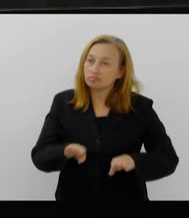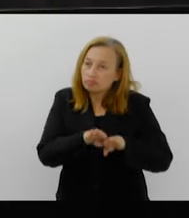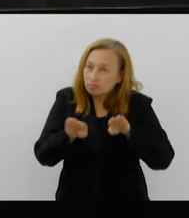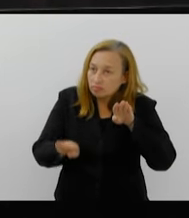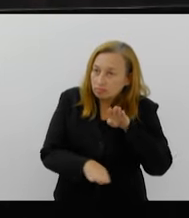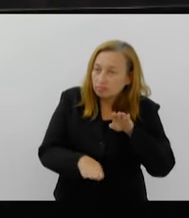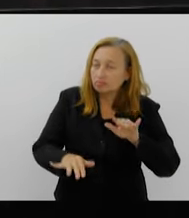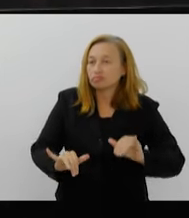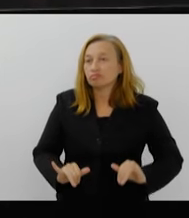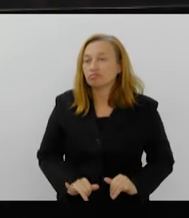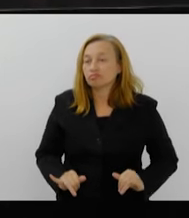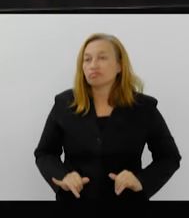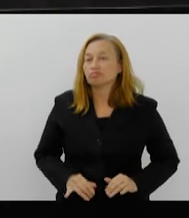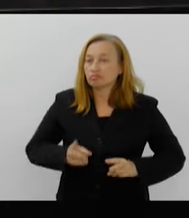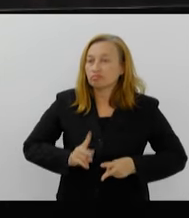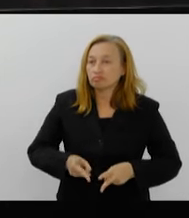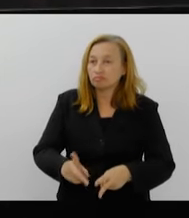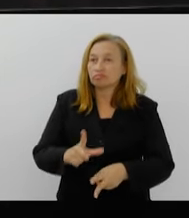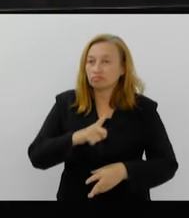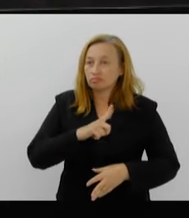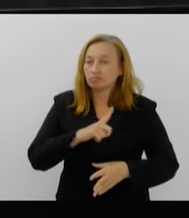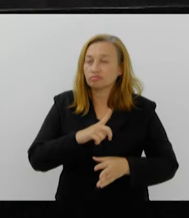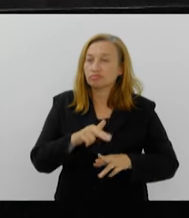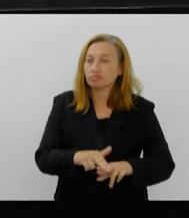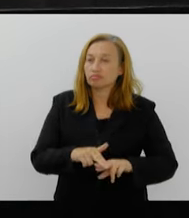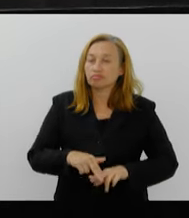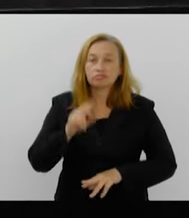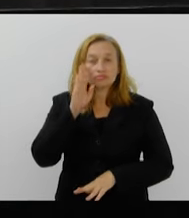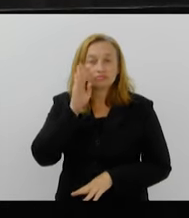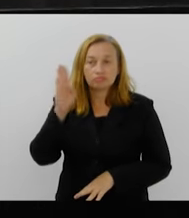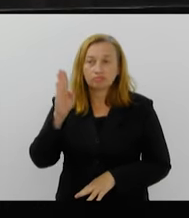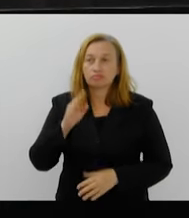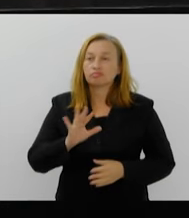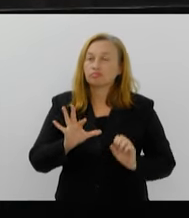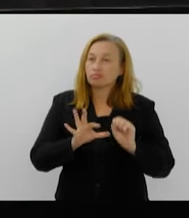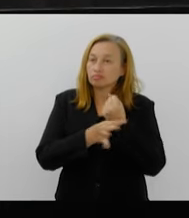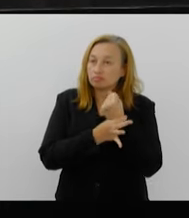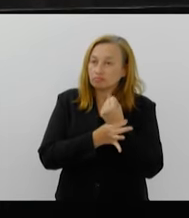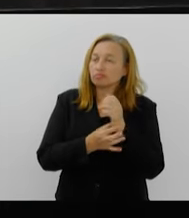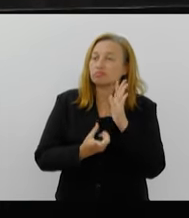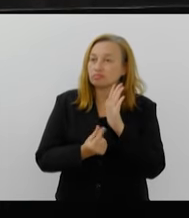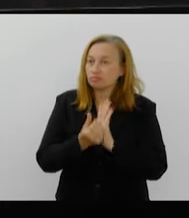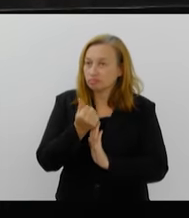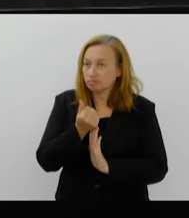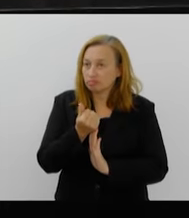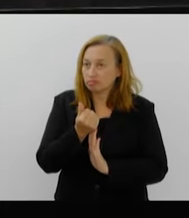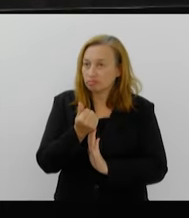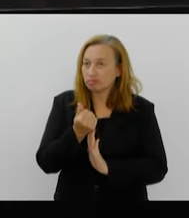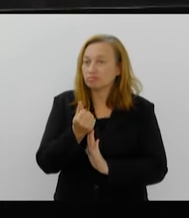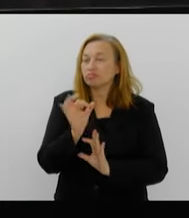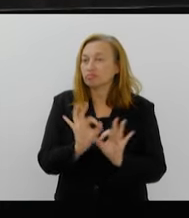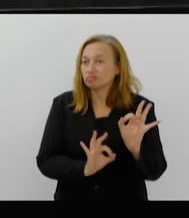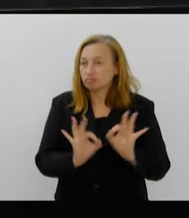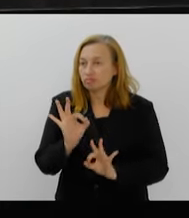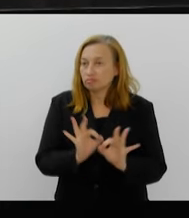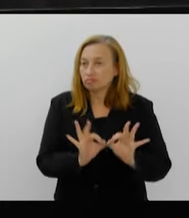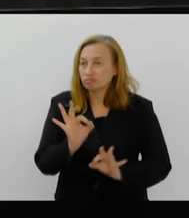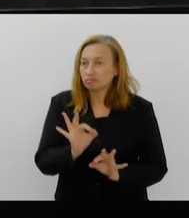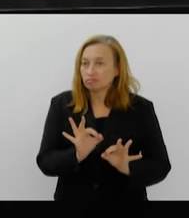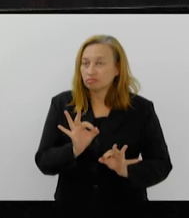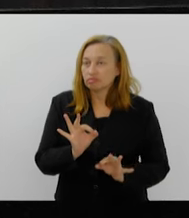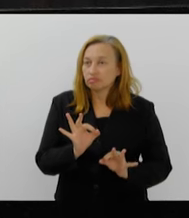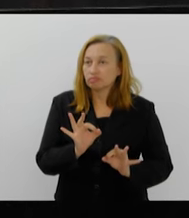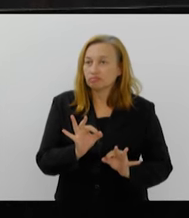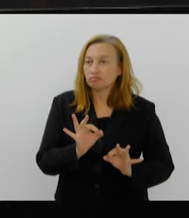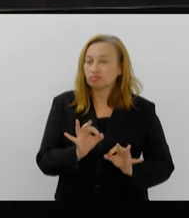ainda persistem. Sendo assim, é essencial garantir orçamento para programas que atendam às